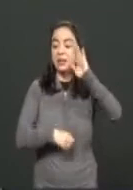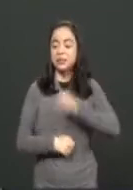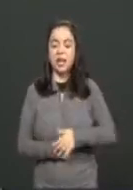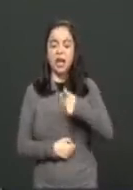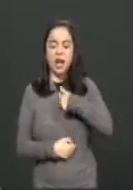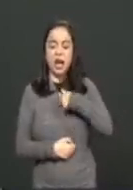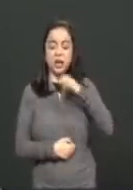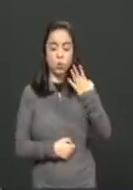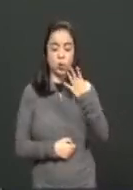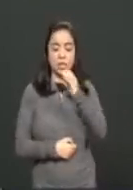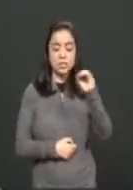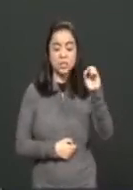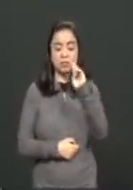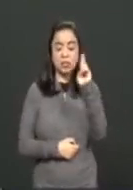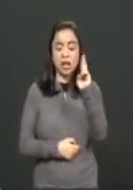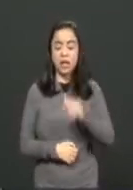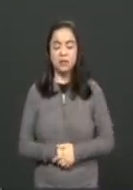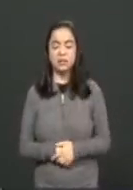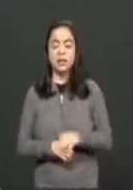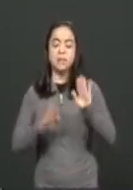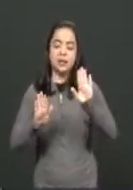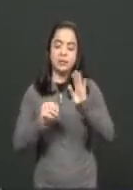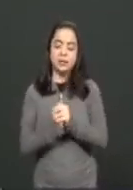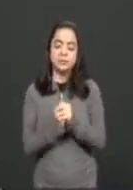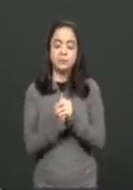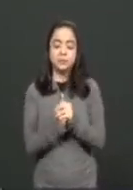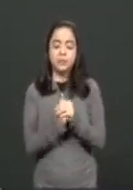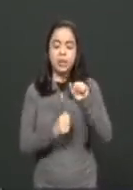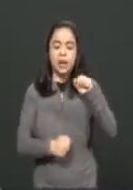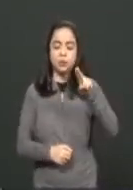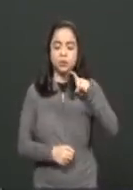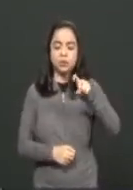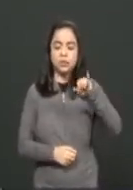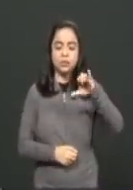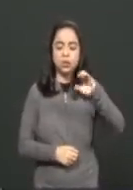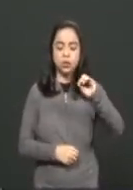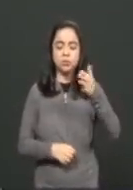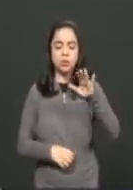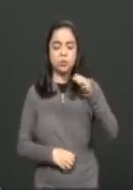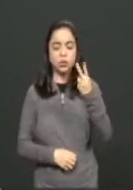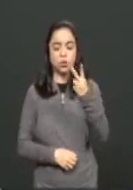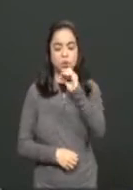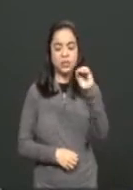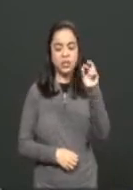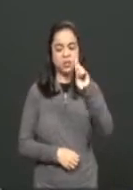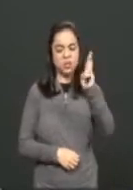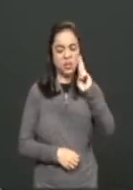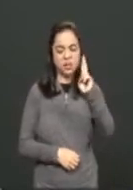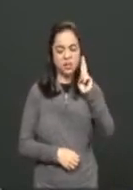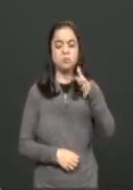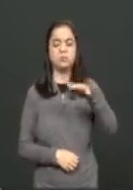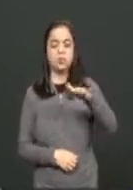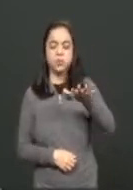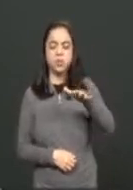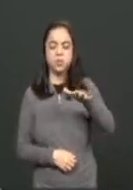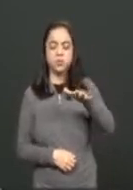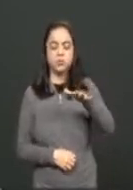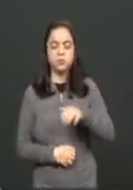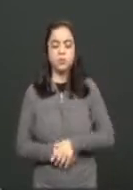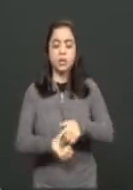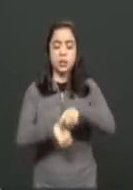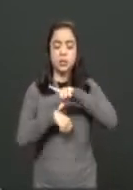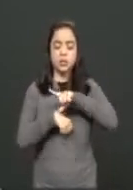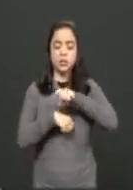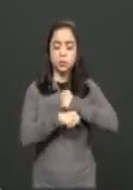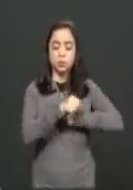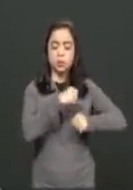vou dar R$ 400. Antes o auxílio era uma média de, 100, de pelo menos R$ 200, né? Antes desse ano.